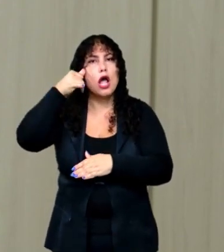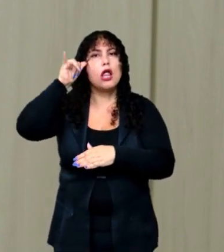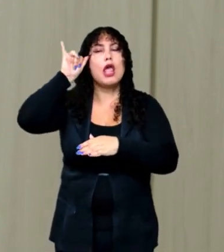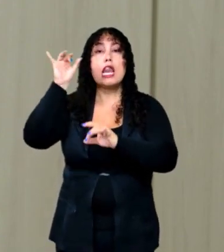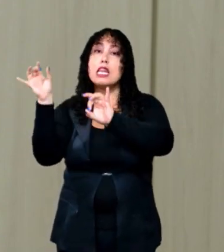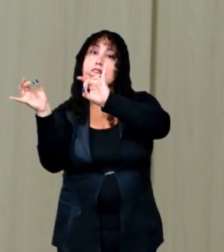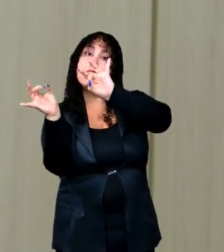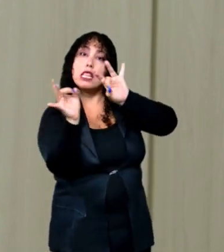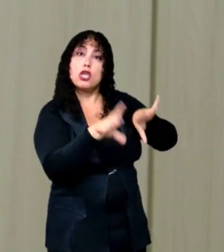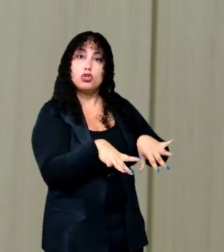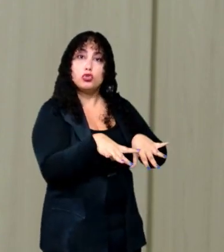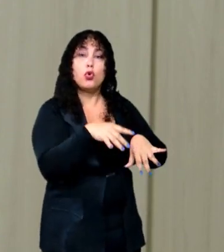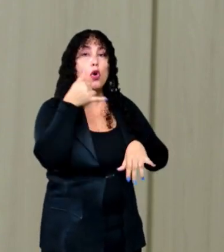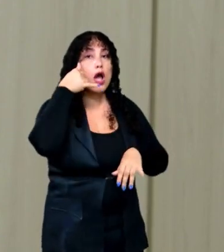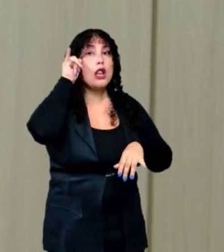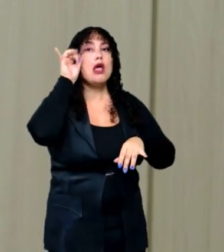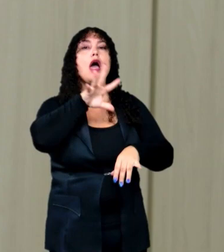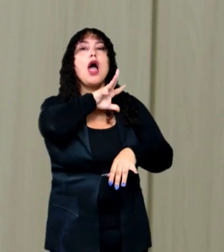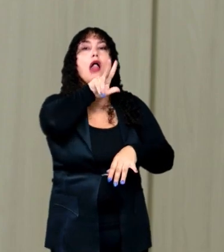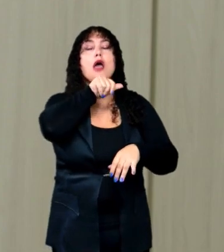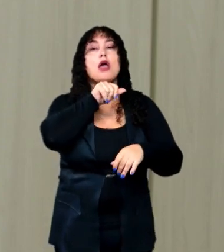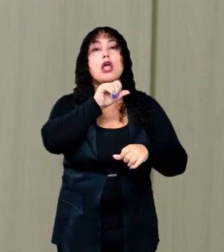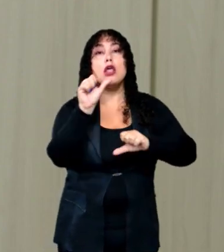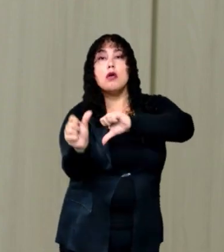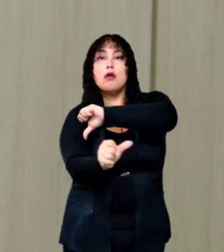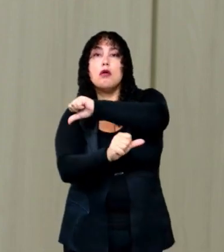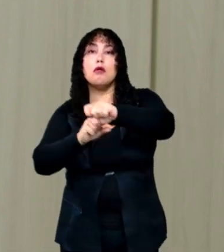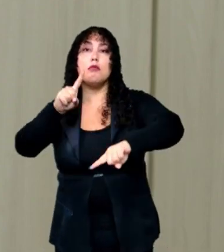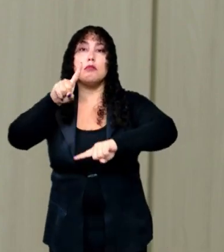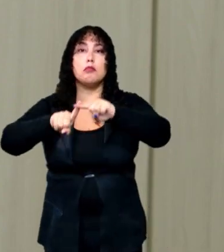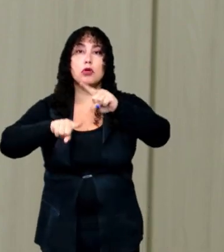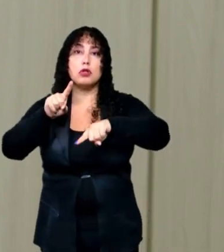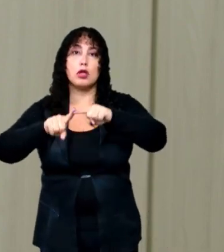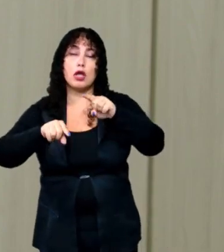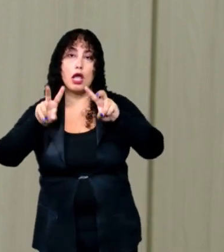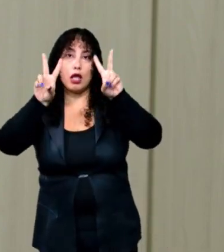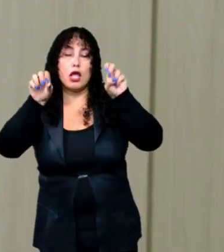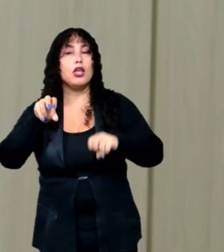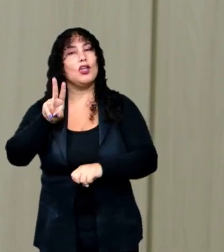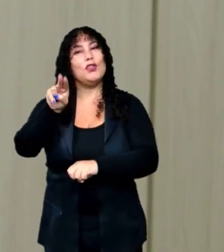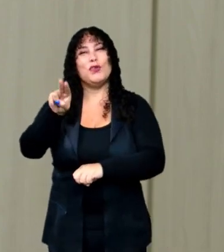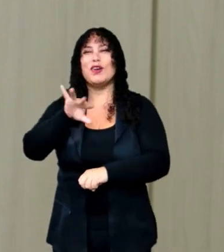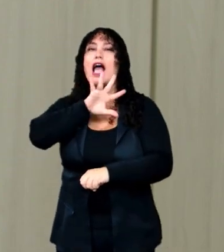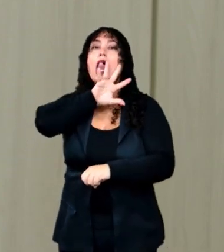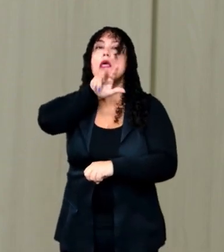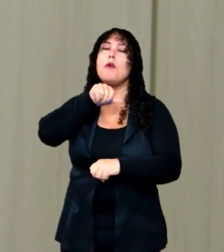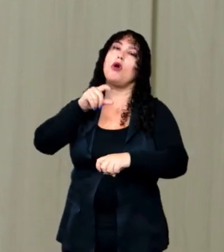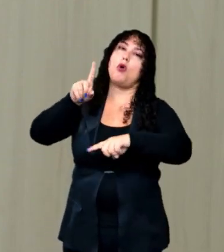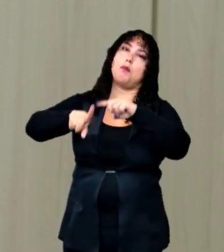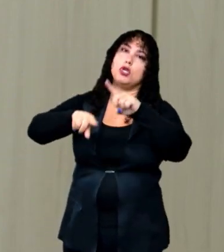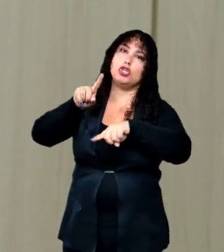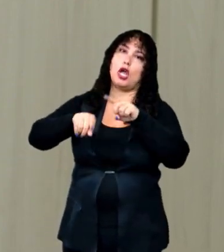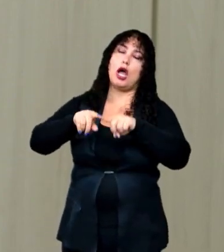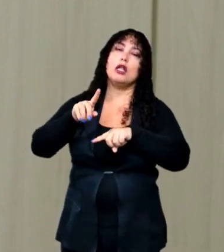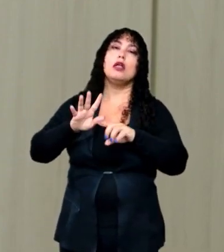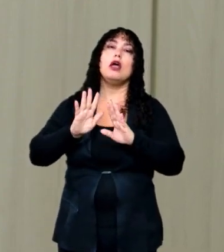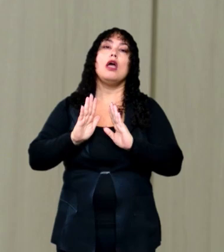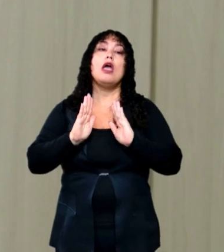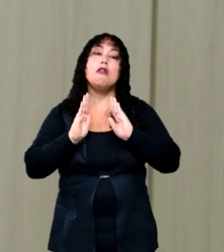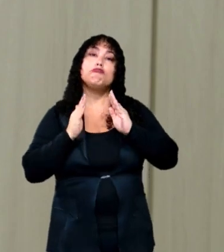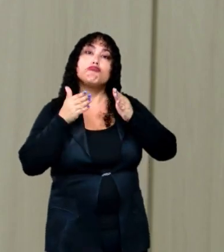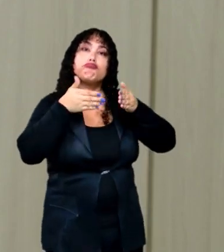de fazenda e passou a ser um objeto, entre aspas, porque o animal nunca é objeto, né? Passou a ser um